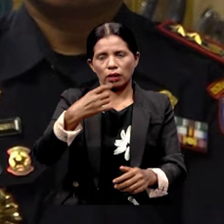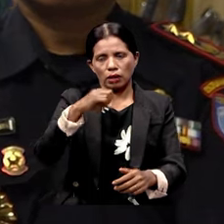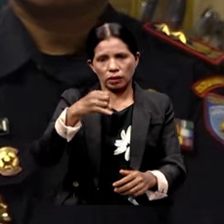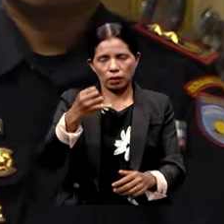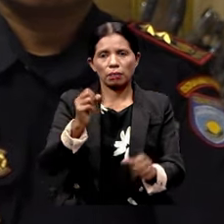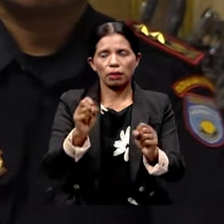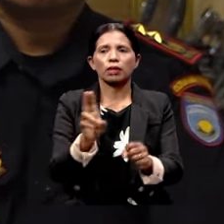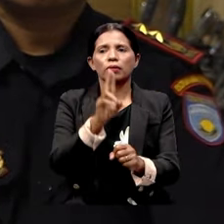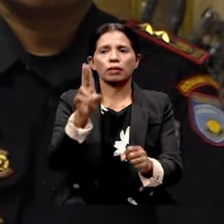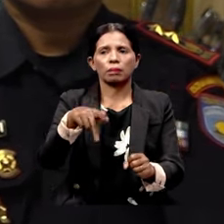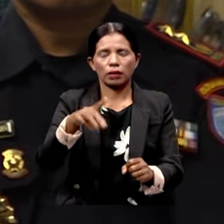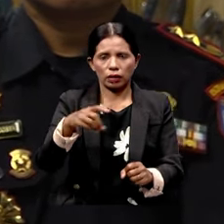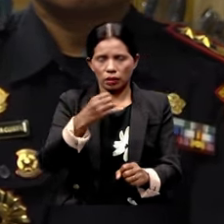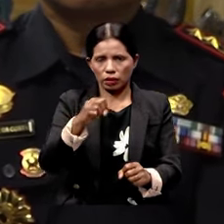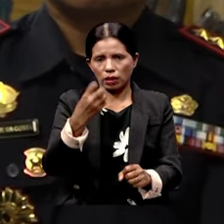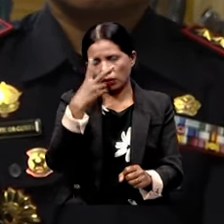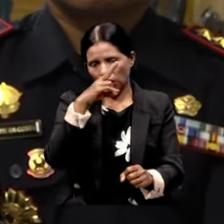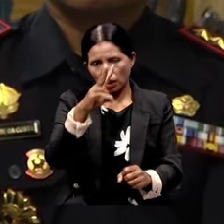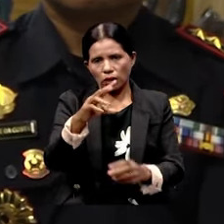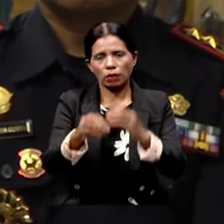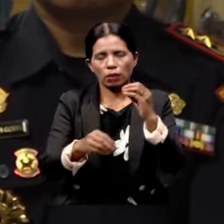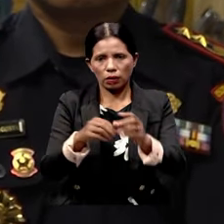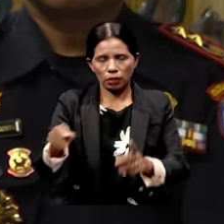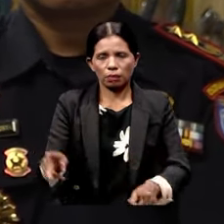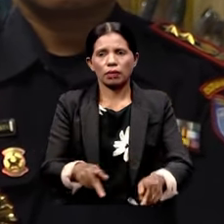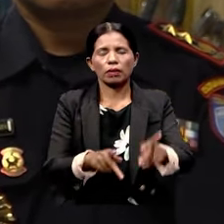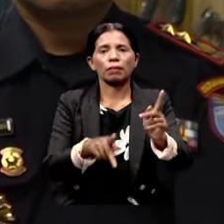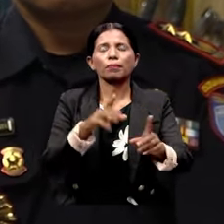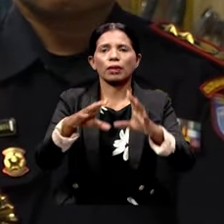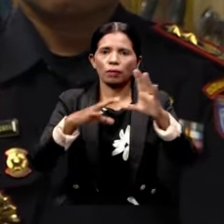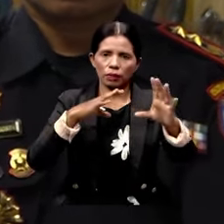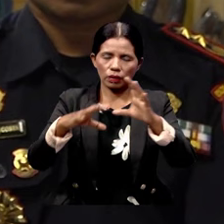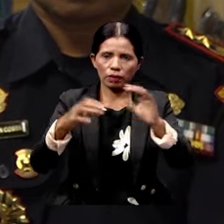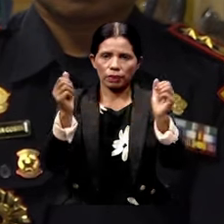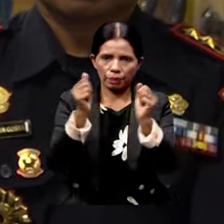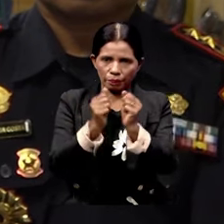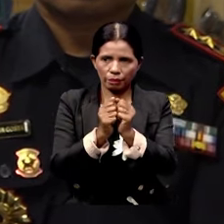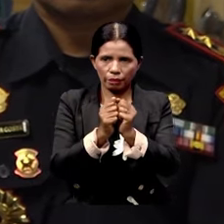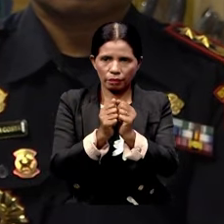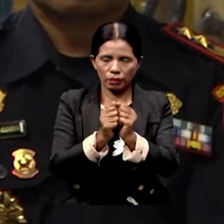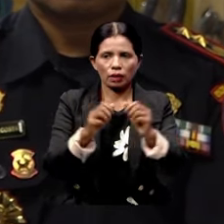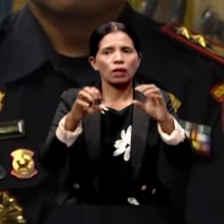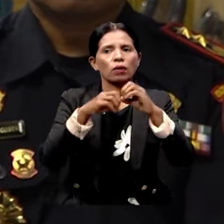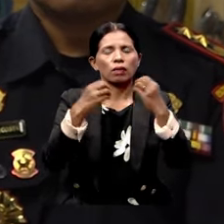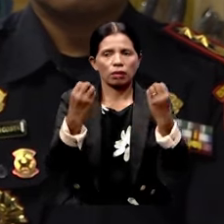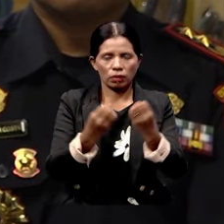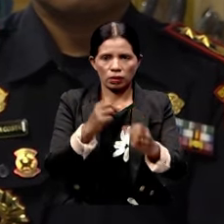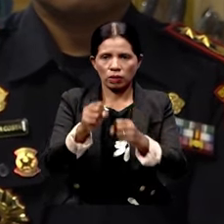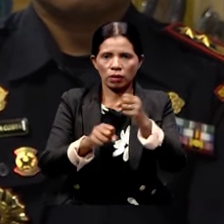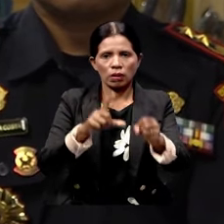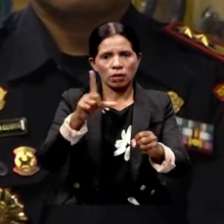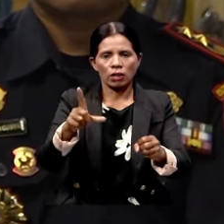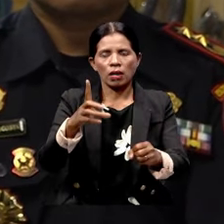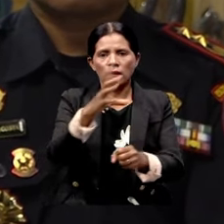Provedor akompanya reaksi usi publik niya komunikasi moso organização social civil ser